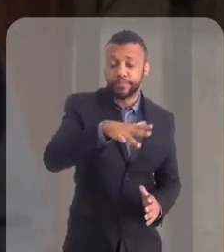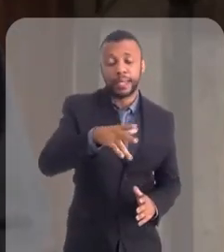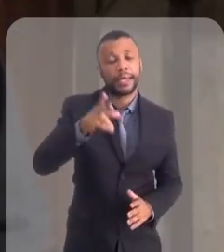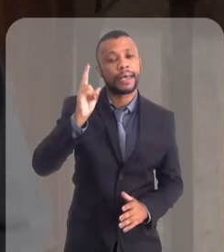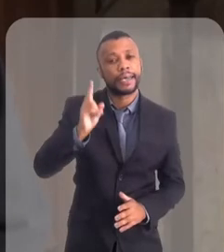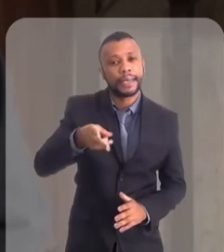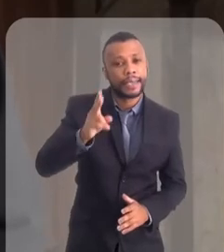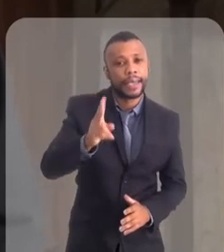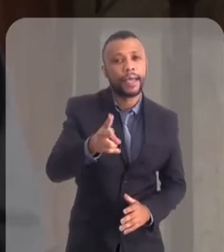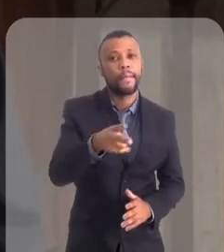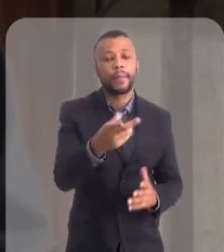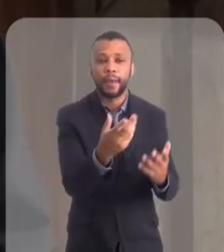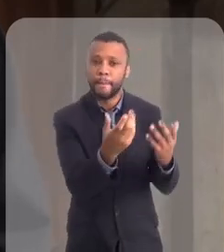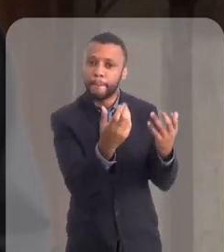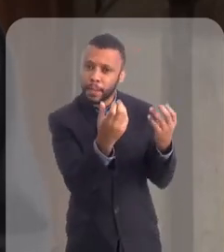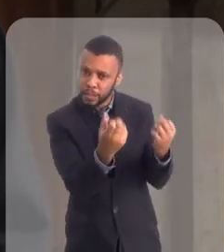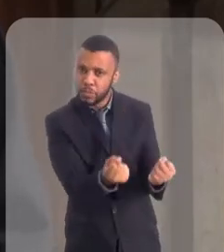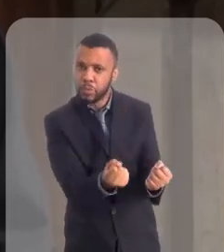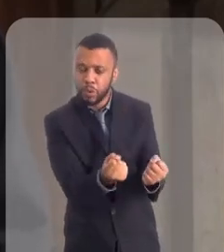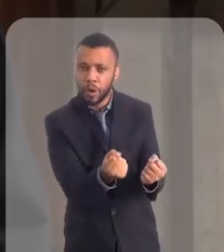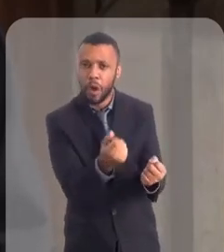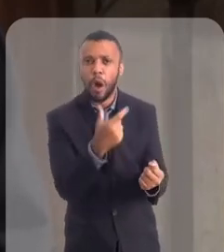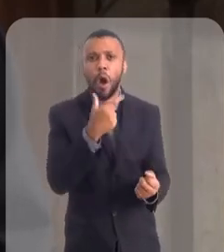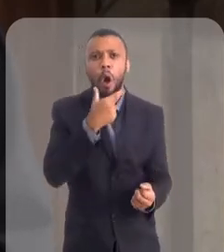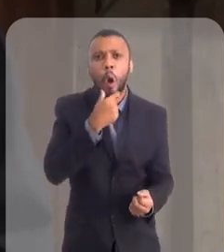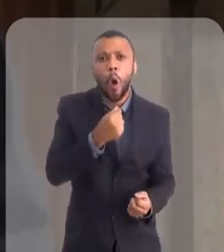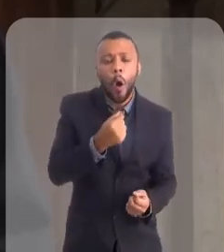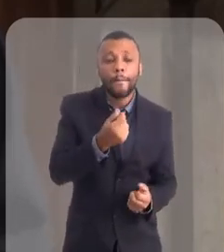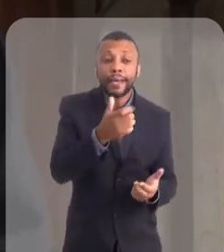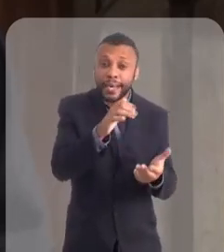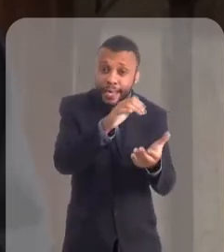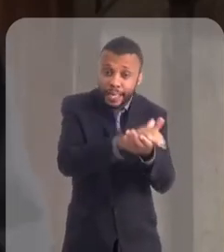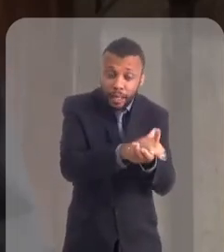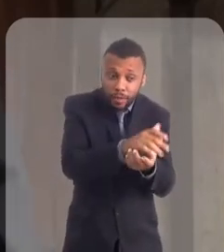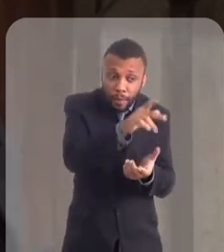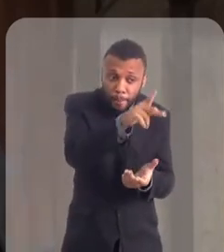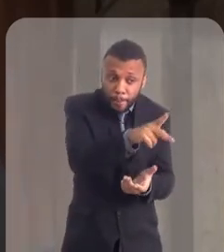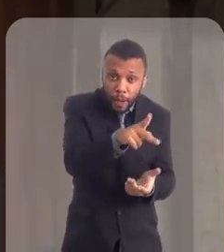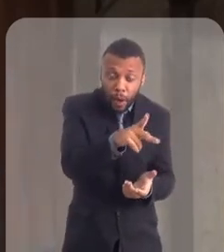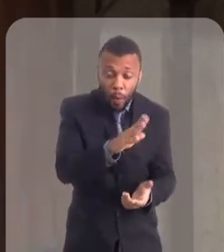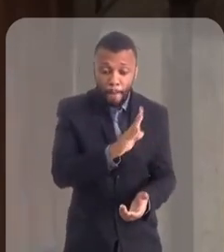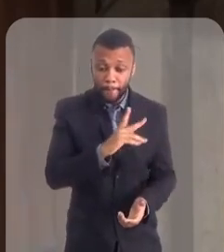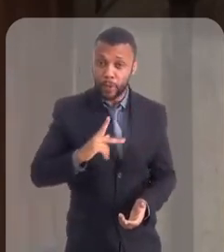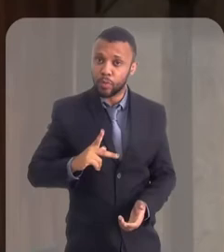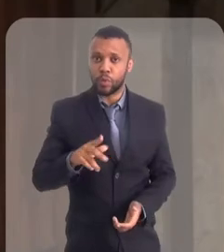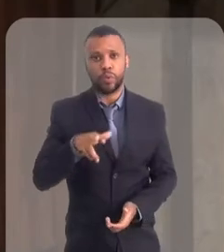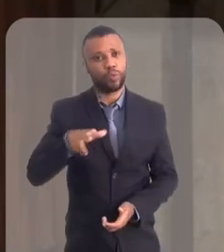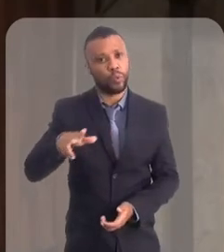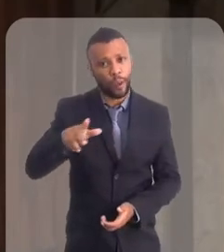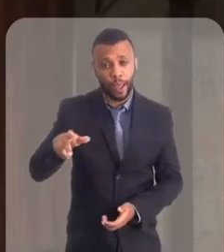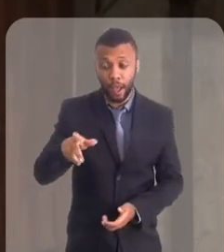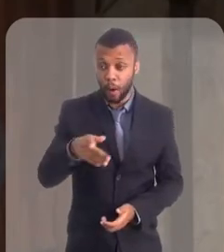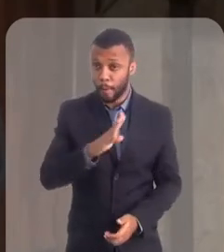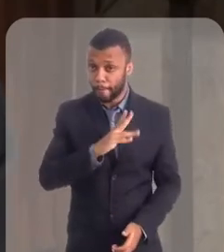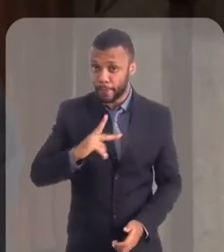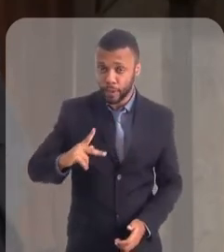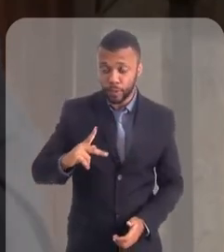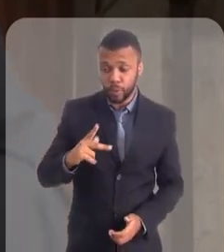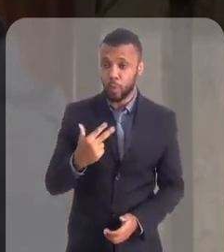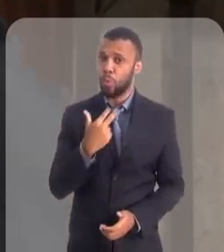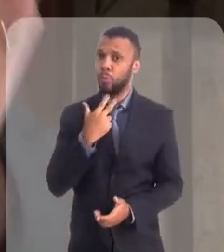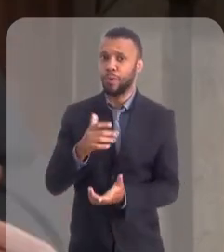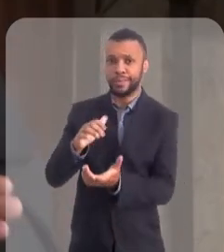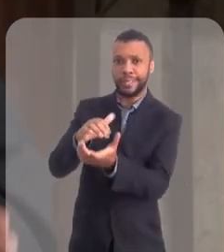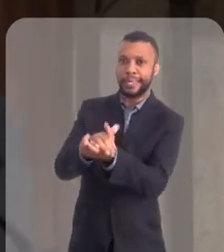católica, que é a nossa, sempre admitiu homens casados no sacerdócio, não como bispos. Os nossos bispos